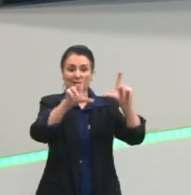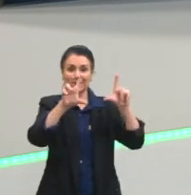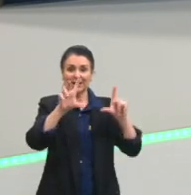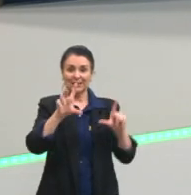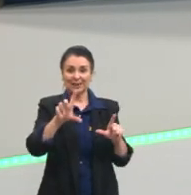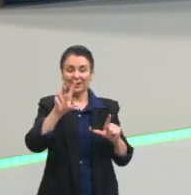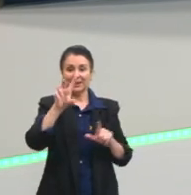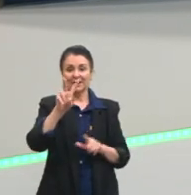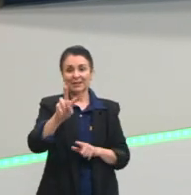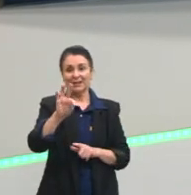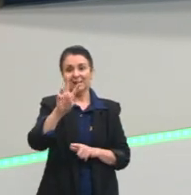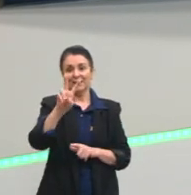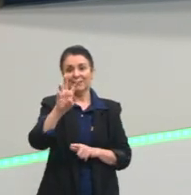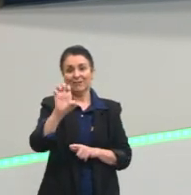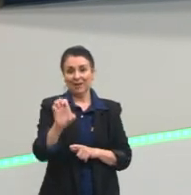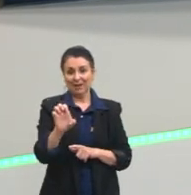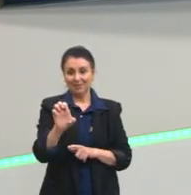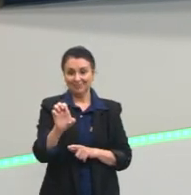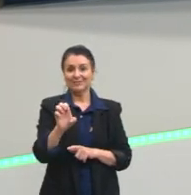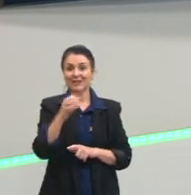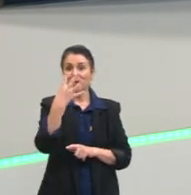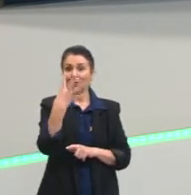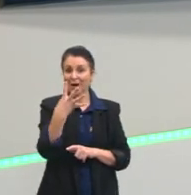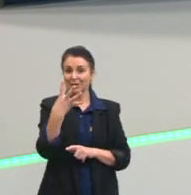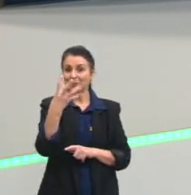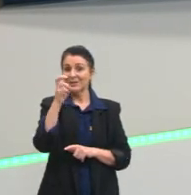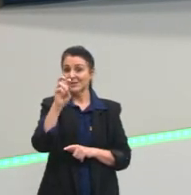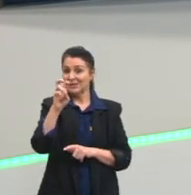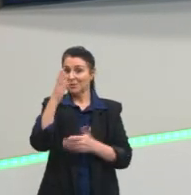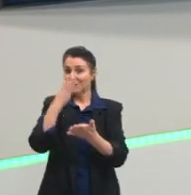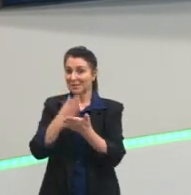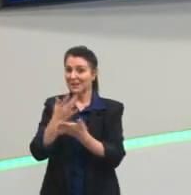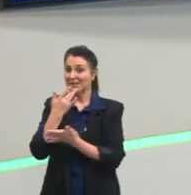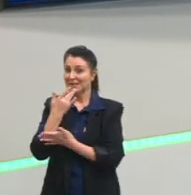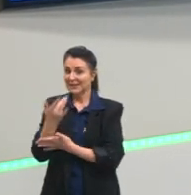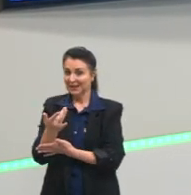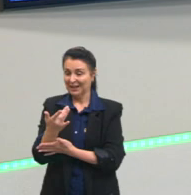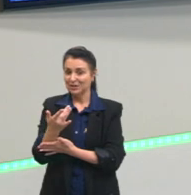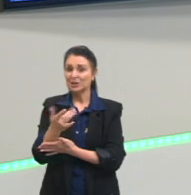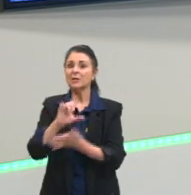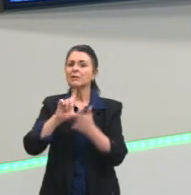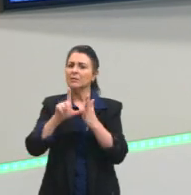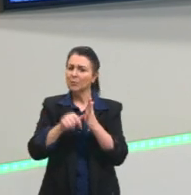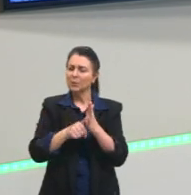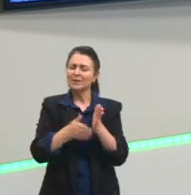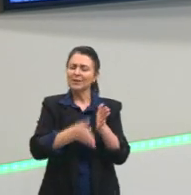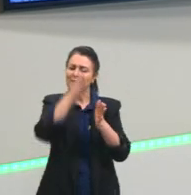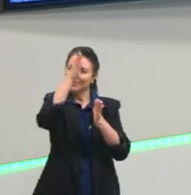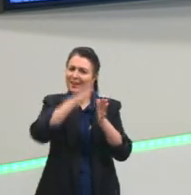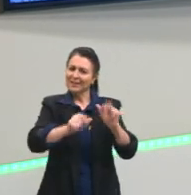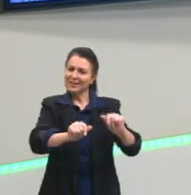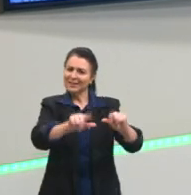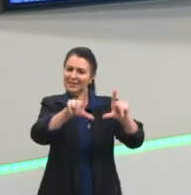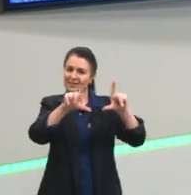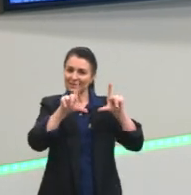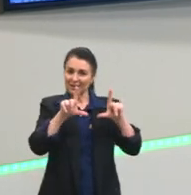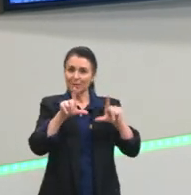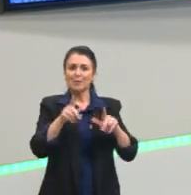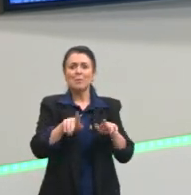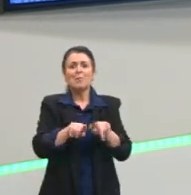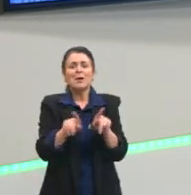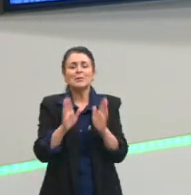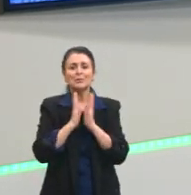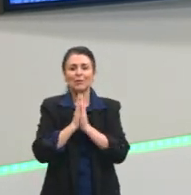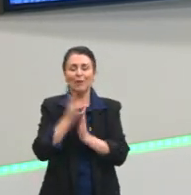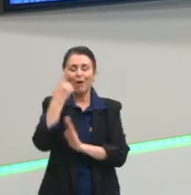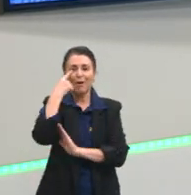às 17 e 30 e não sei que não poder assistir nesse horário assista na TV se duplo no YouTube mais Assista e como eu